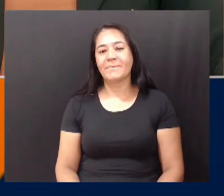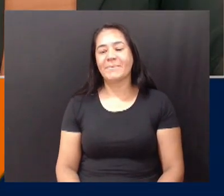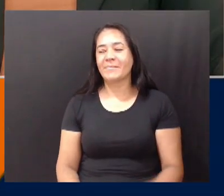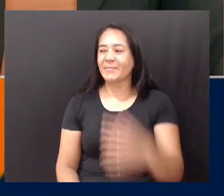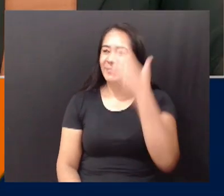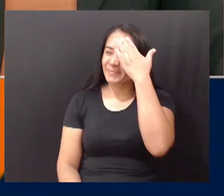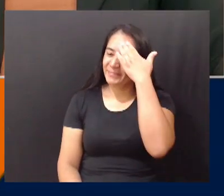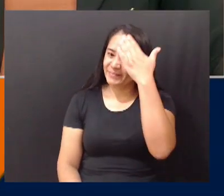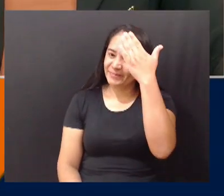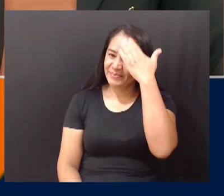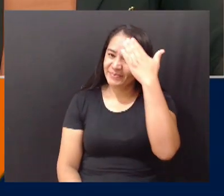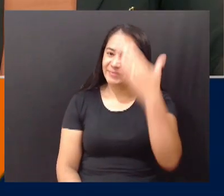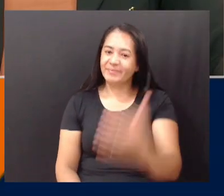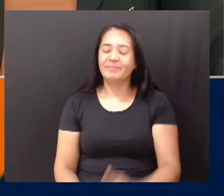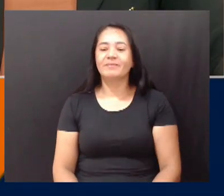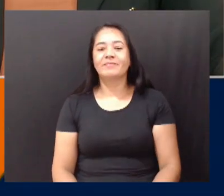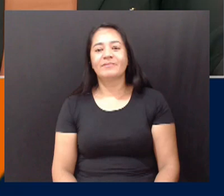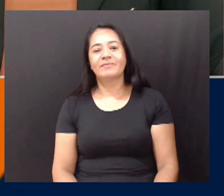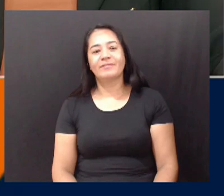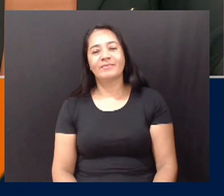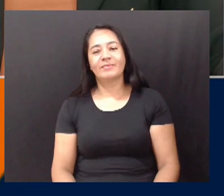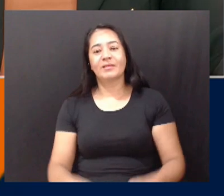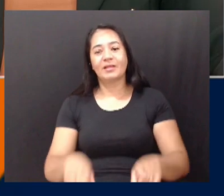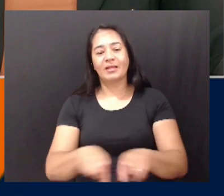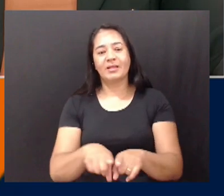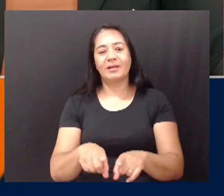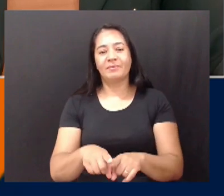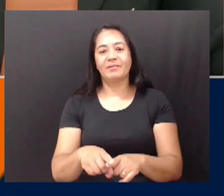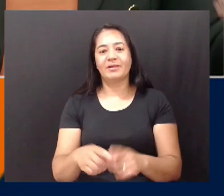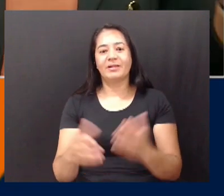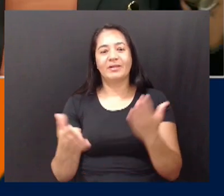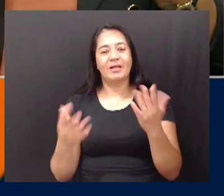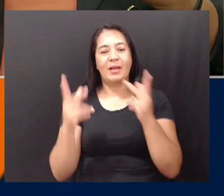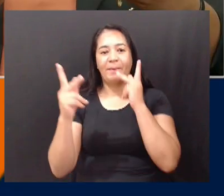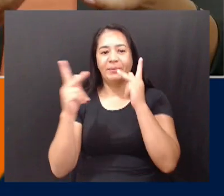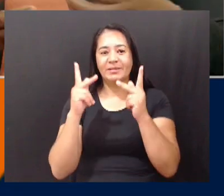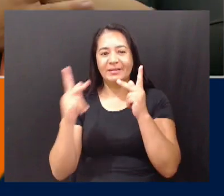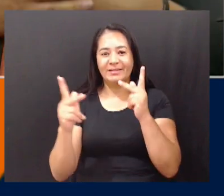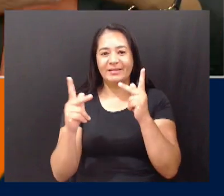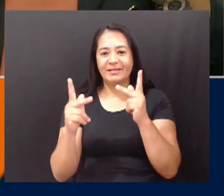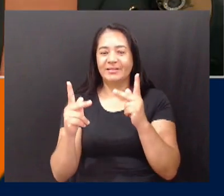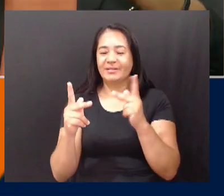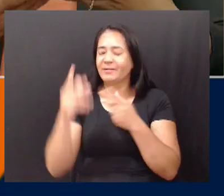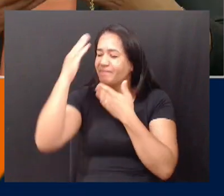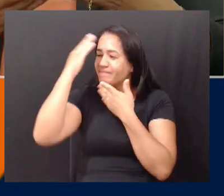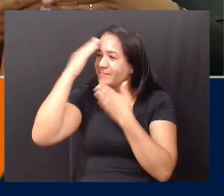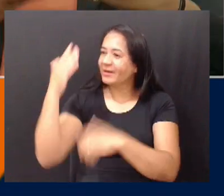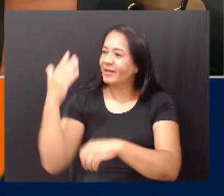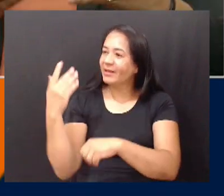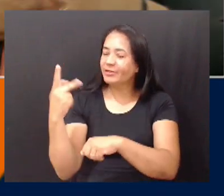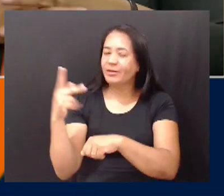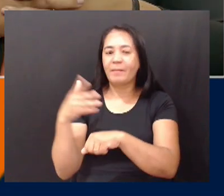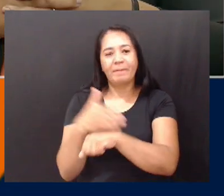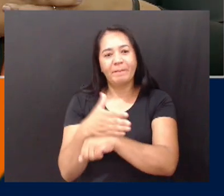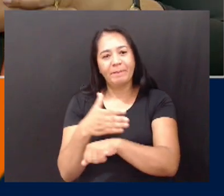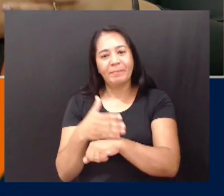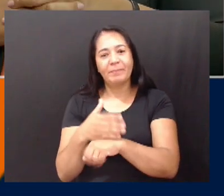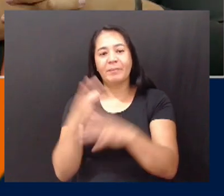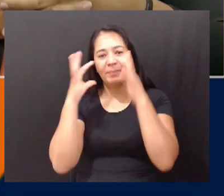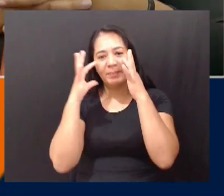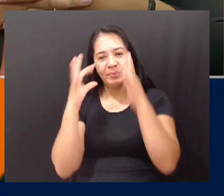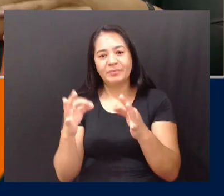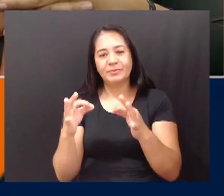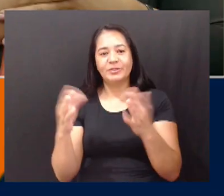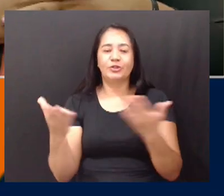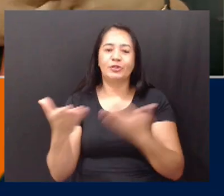participação. Quero agradecer também a nossa psiquiatra, Beatriz, obrigada pela participação, pela escuta e por essa troca